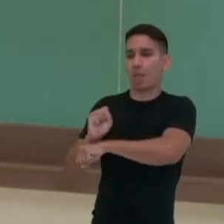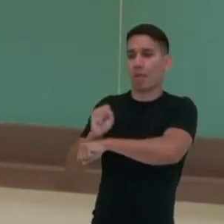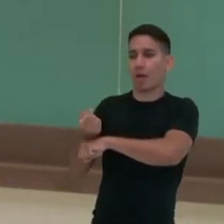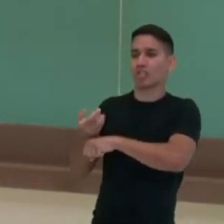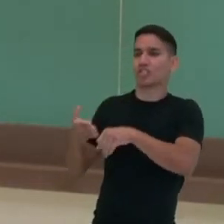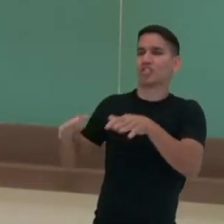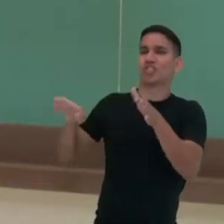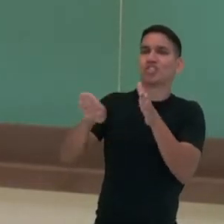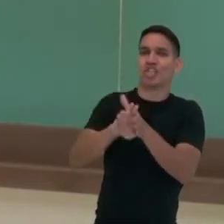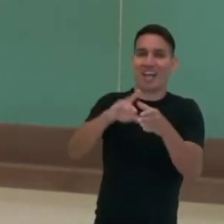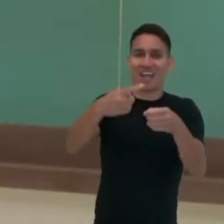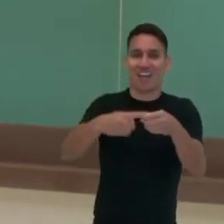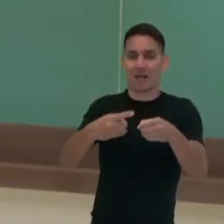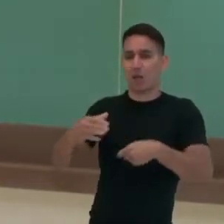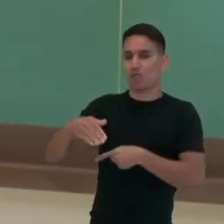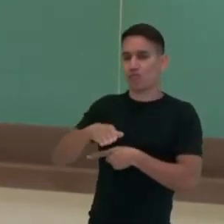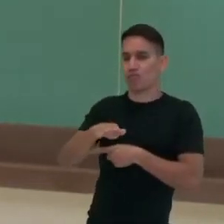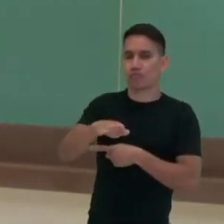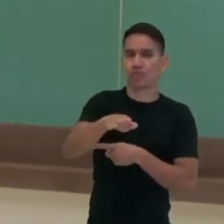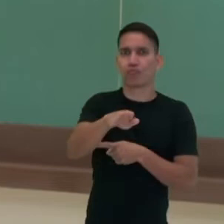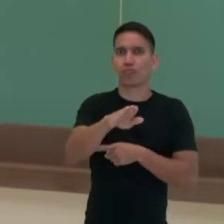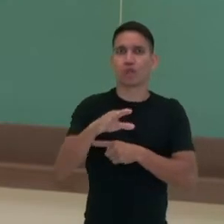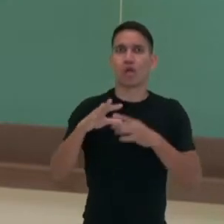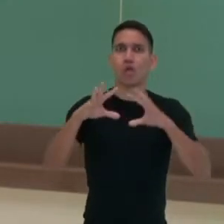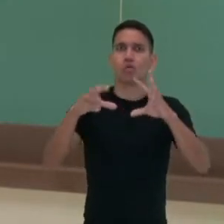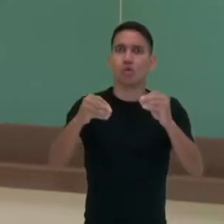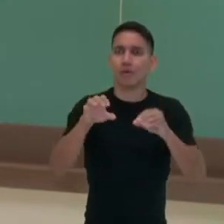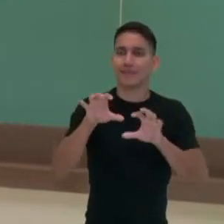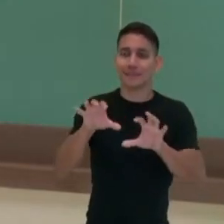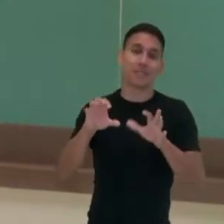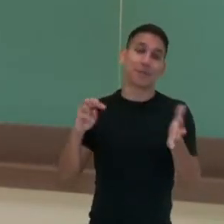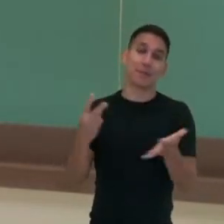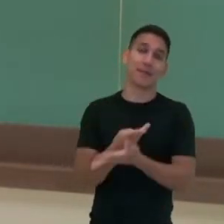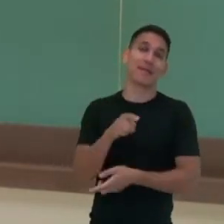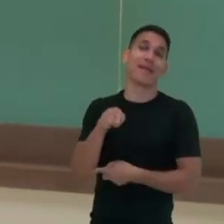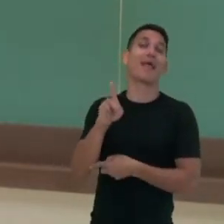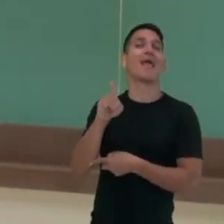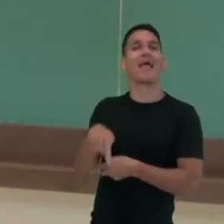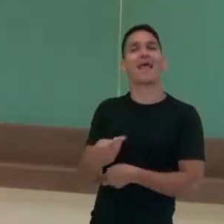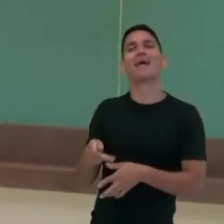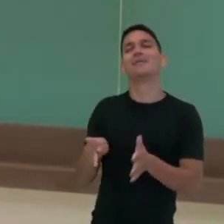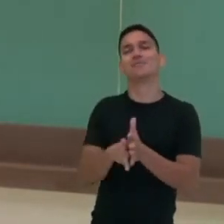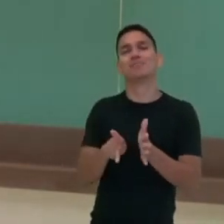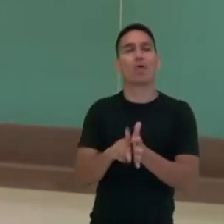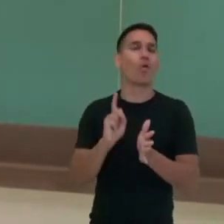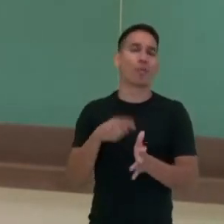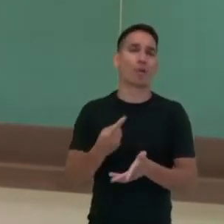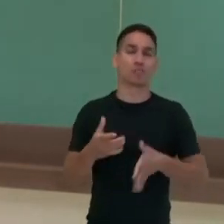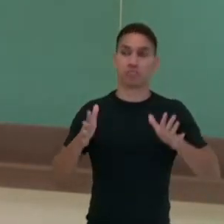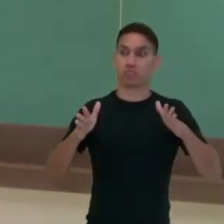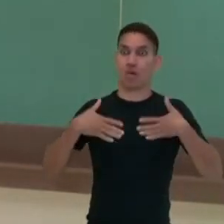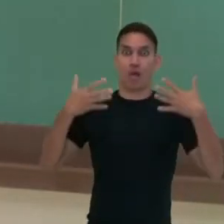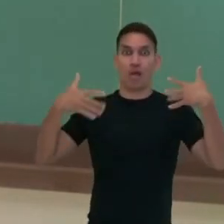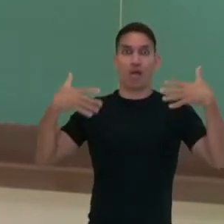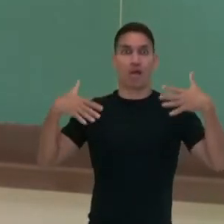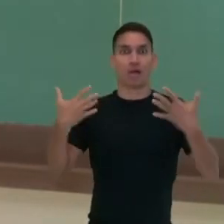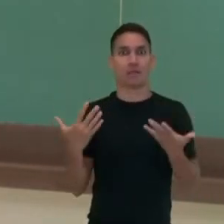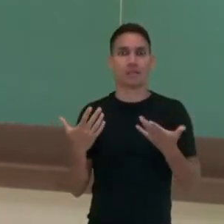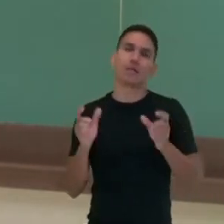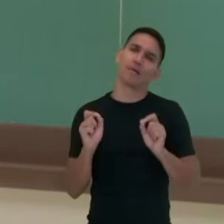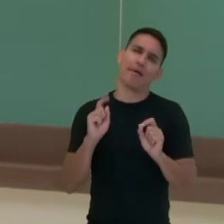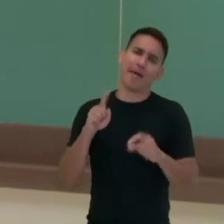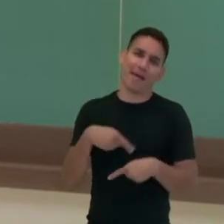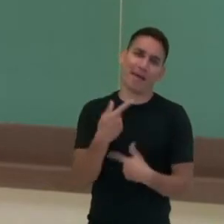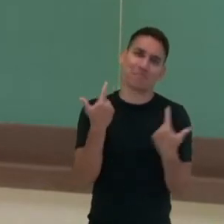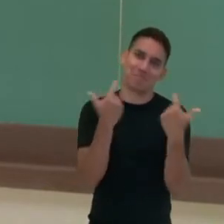chegando à cidade e tudo isso, então, para aquelas pessoas acaba assim espantando, É engraçado hoje?